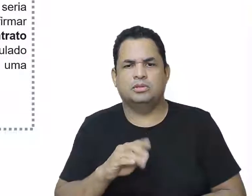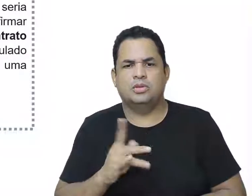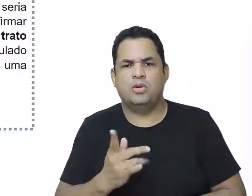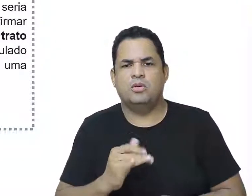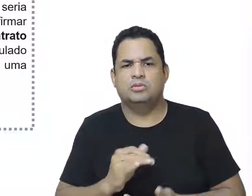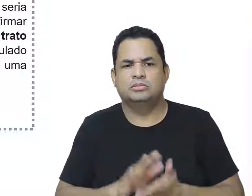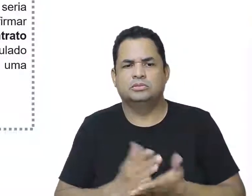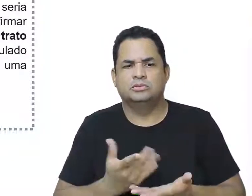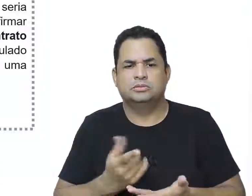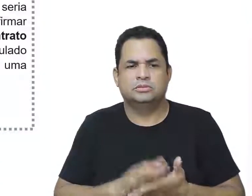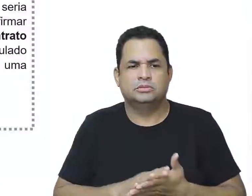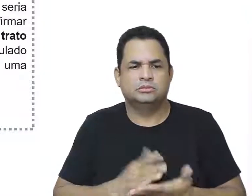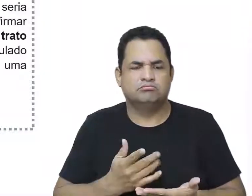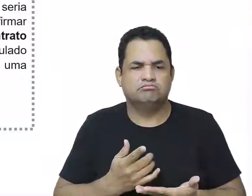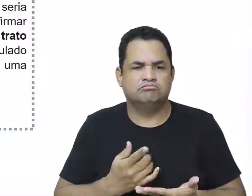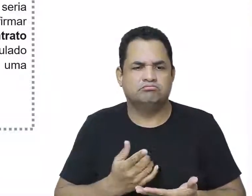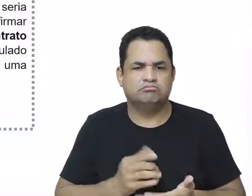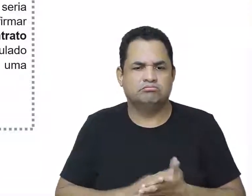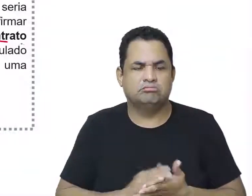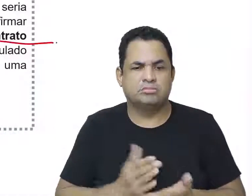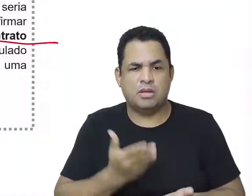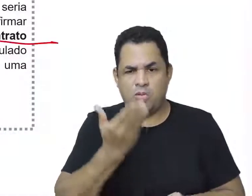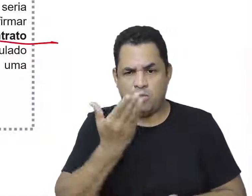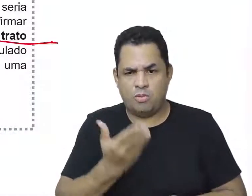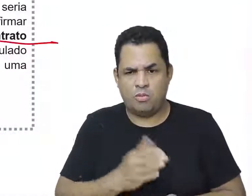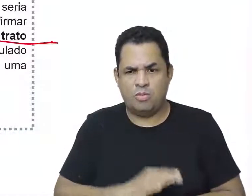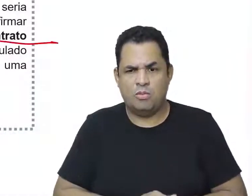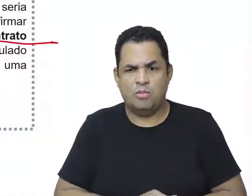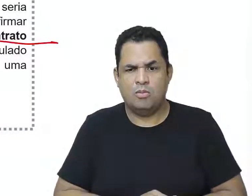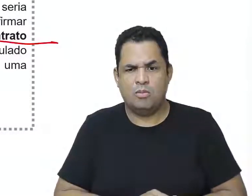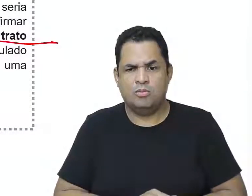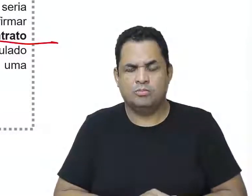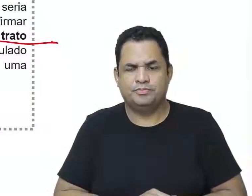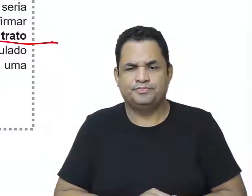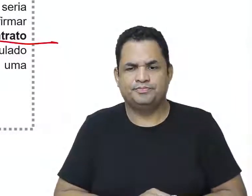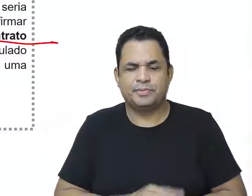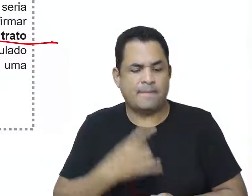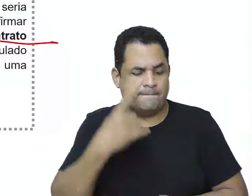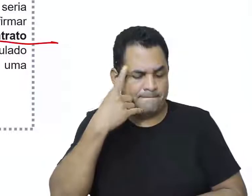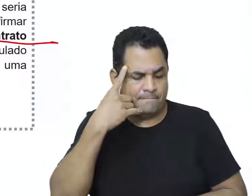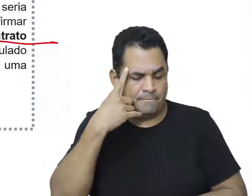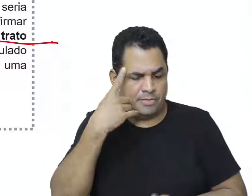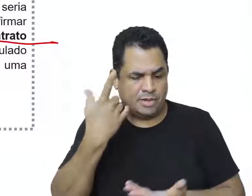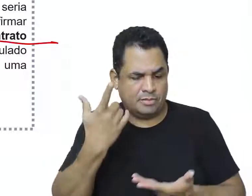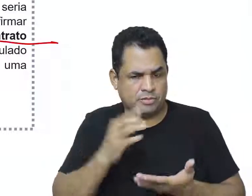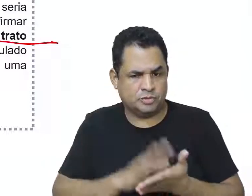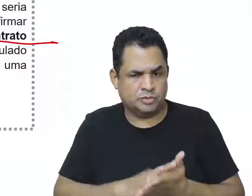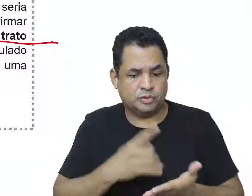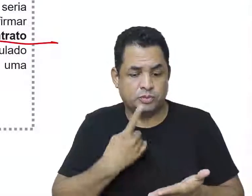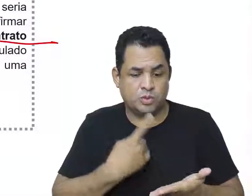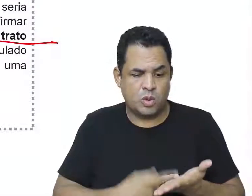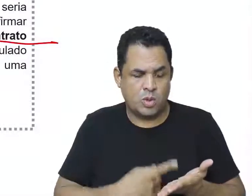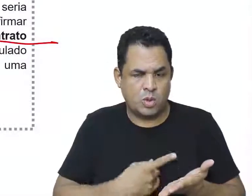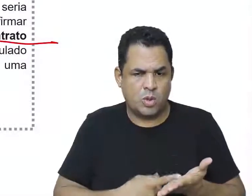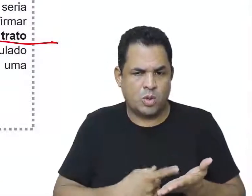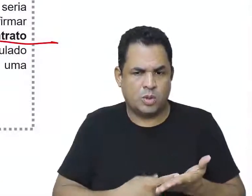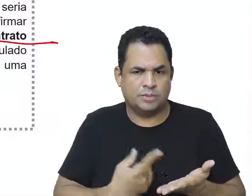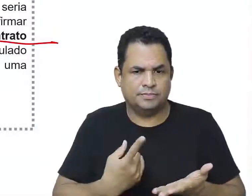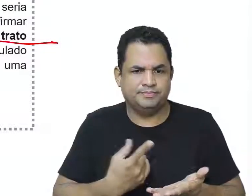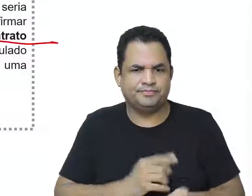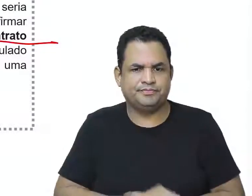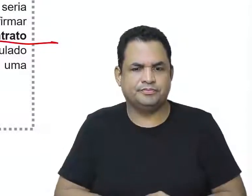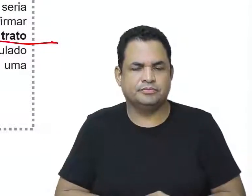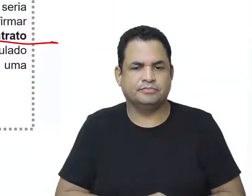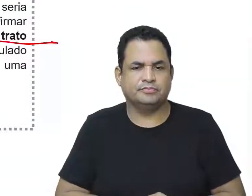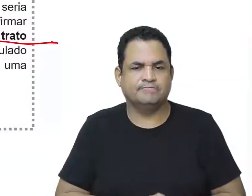muito interessante, né? Ele é considerado um dos pensadores contratualistas. Gravem bem